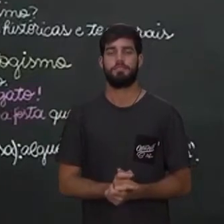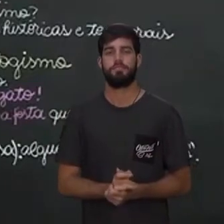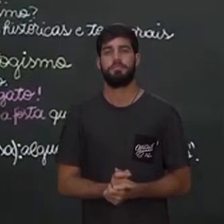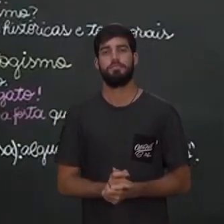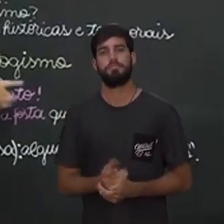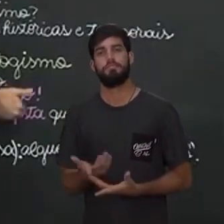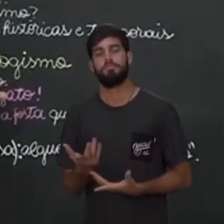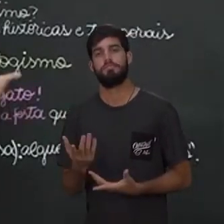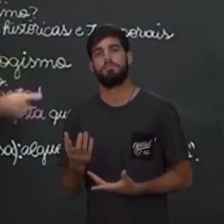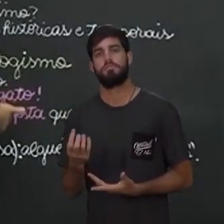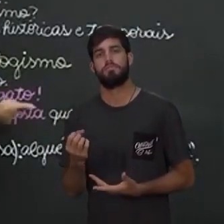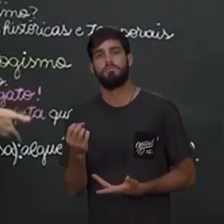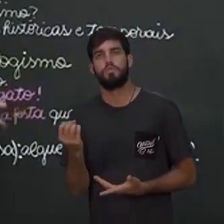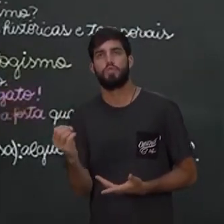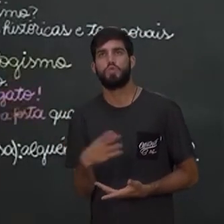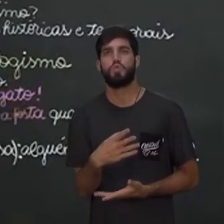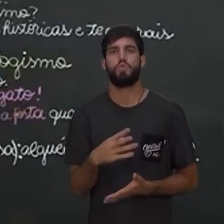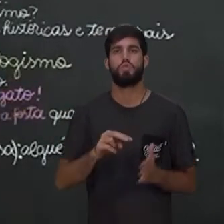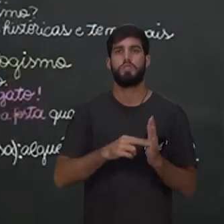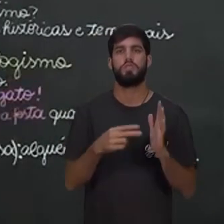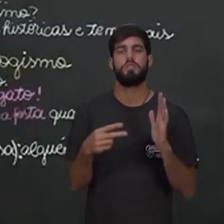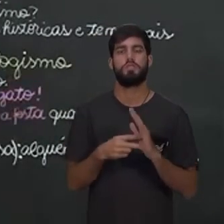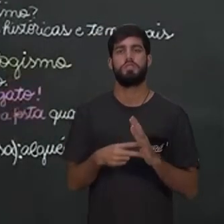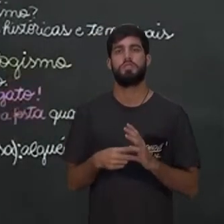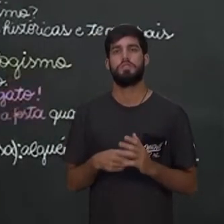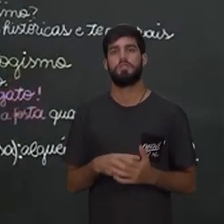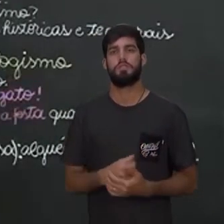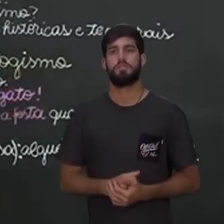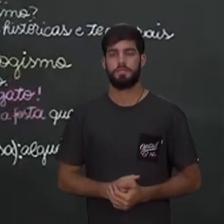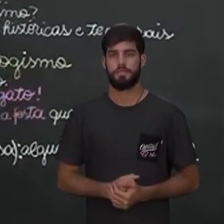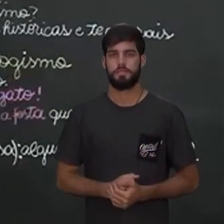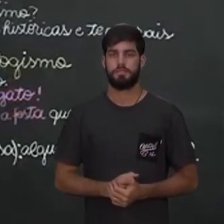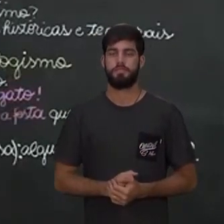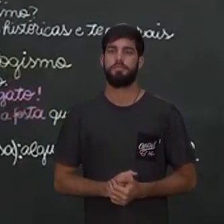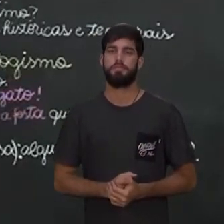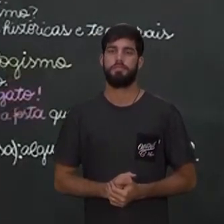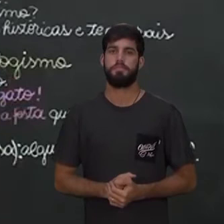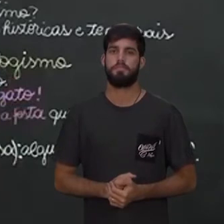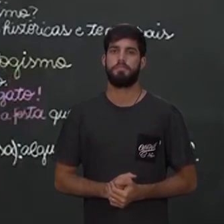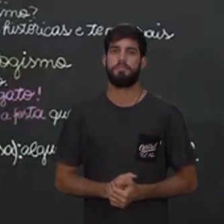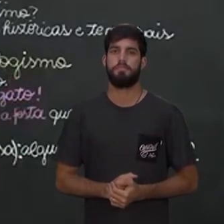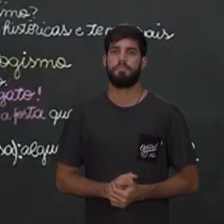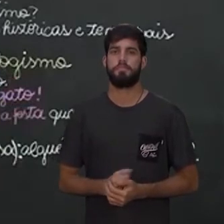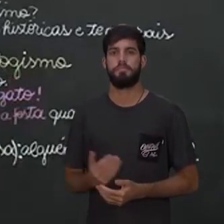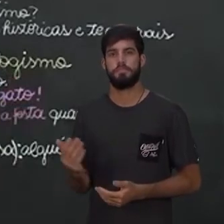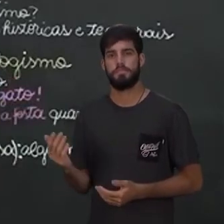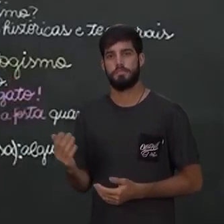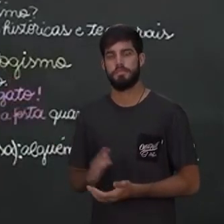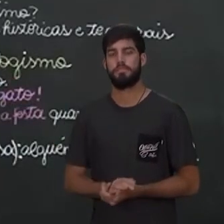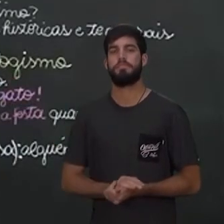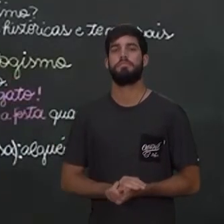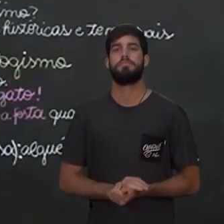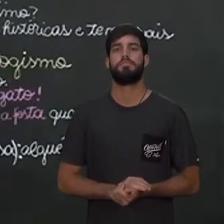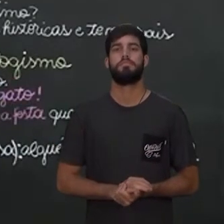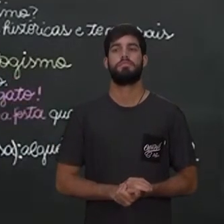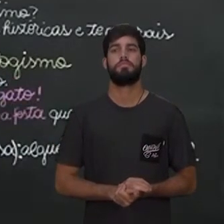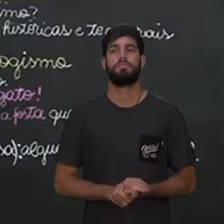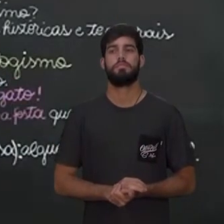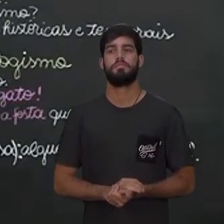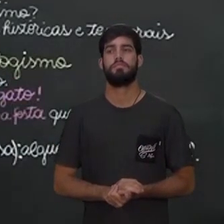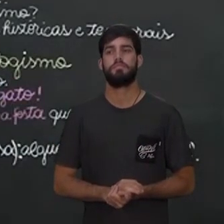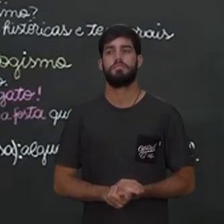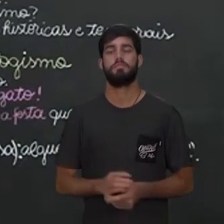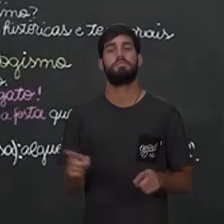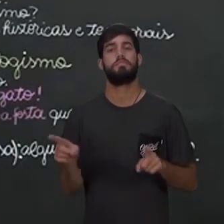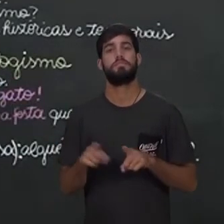atribuição de um rearranjo de palavras com um novo significado. A gente chama esse de neologismo sintático.